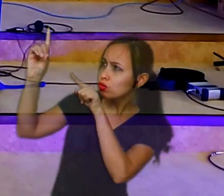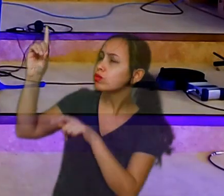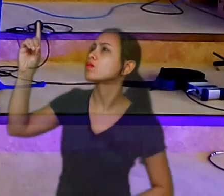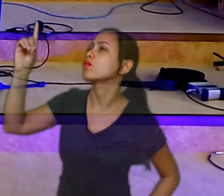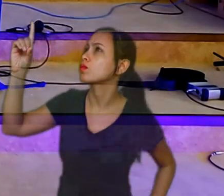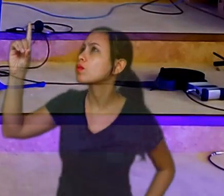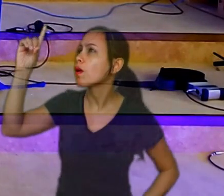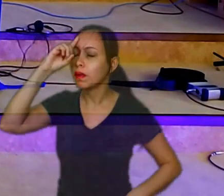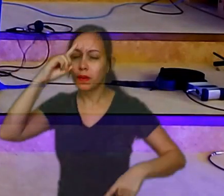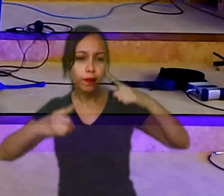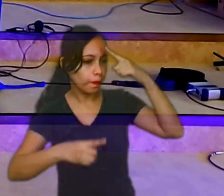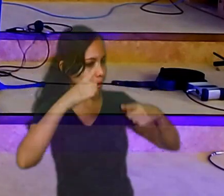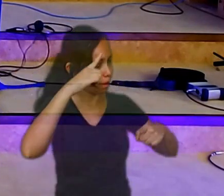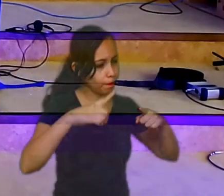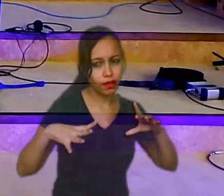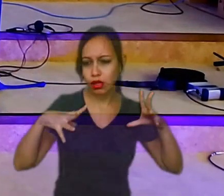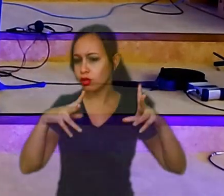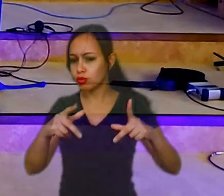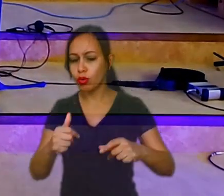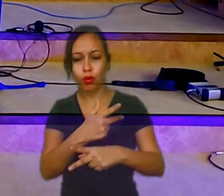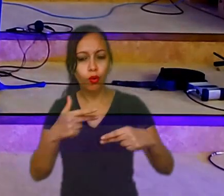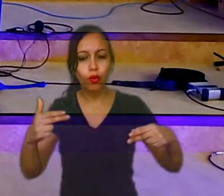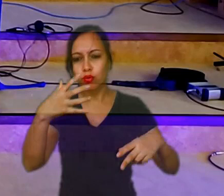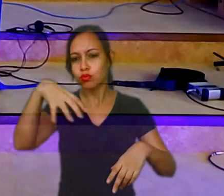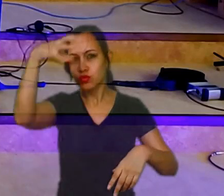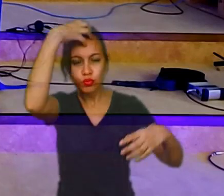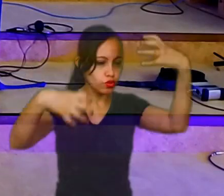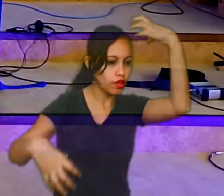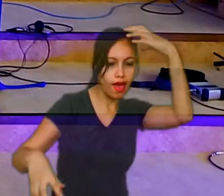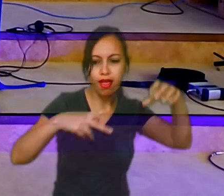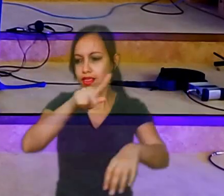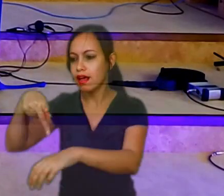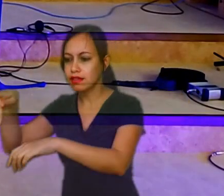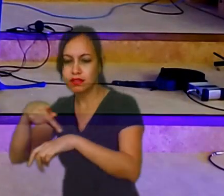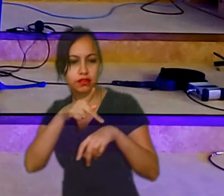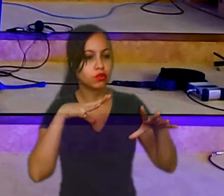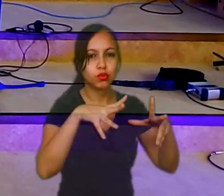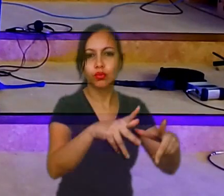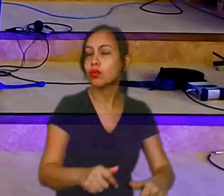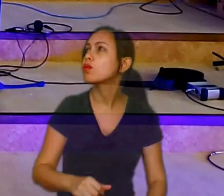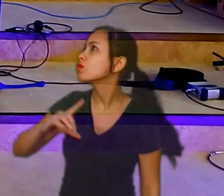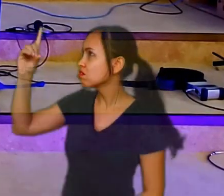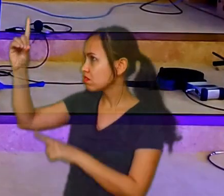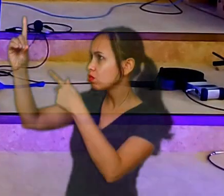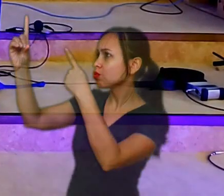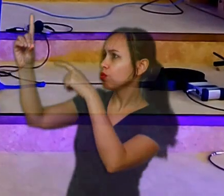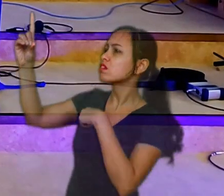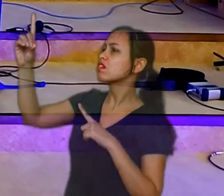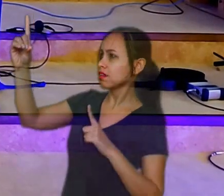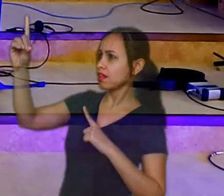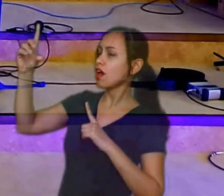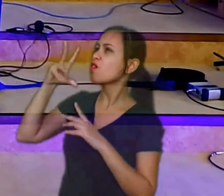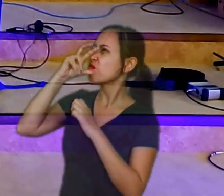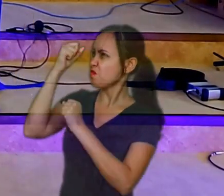que dominas sobre todos os reinos dos povos? Na tua mão está a força e o